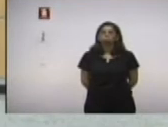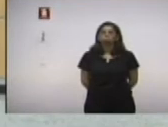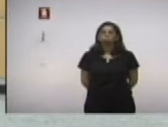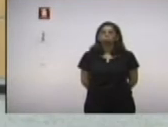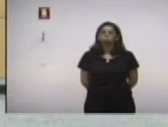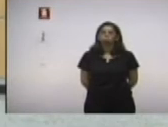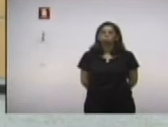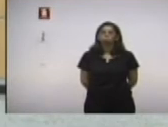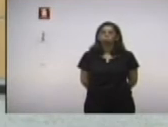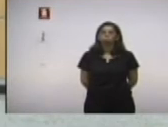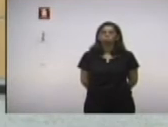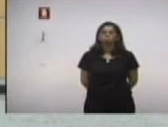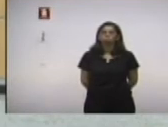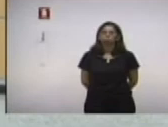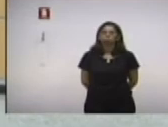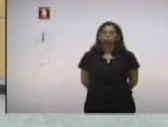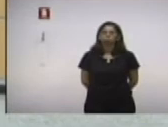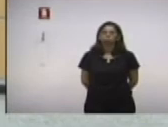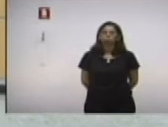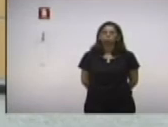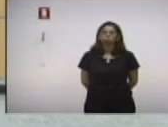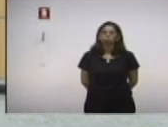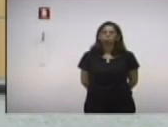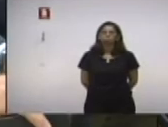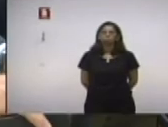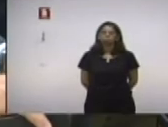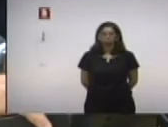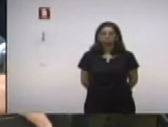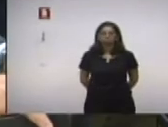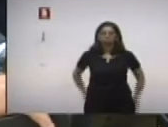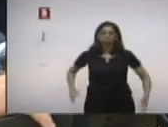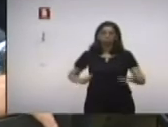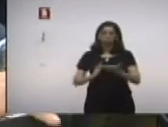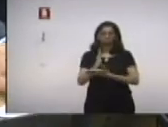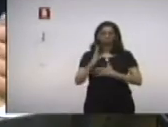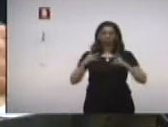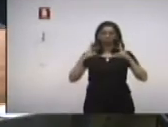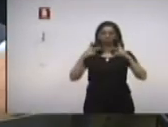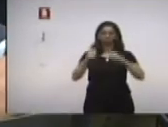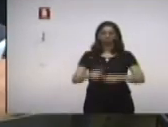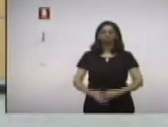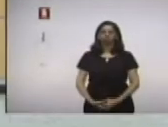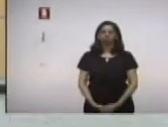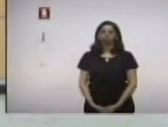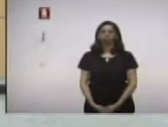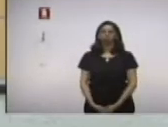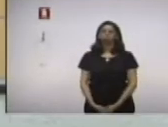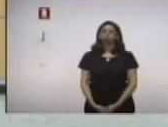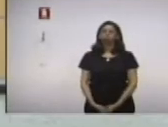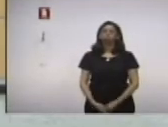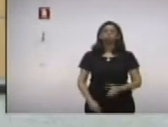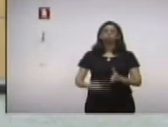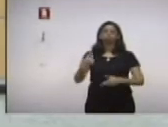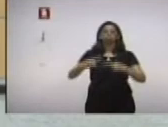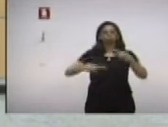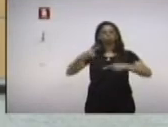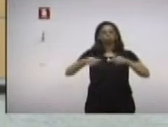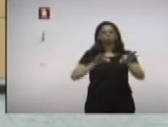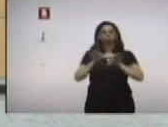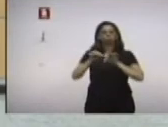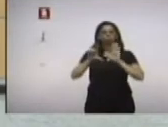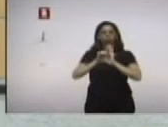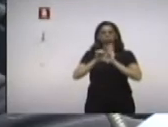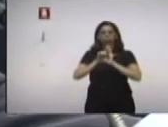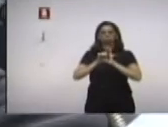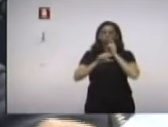E aí e aprovado por unanimidade a em segunda discussão do